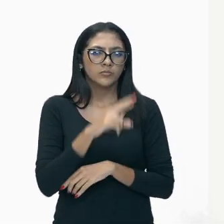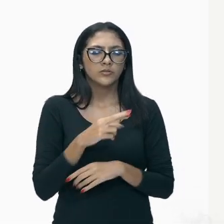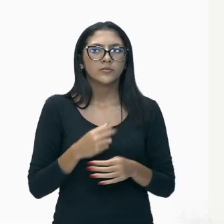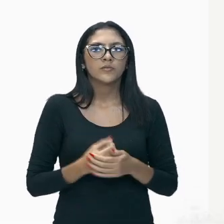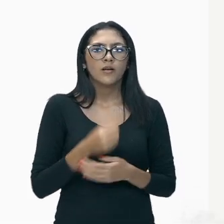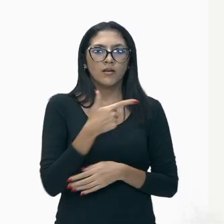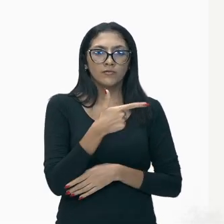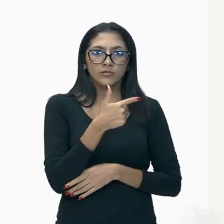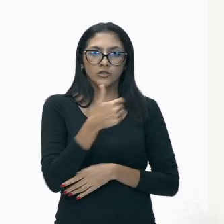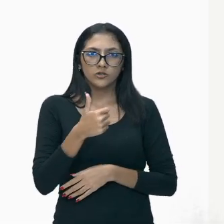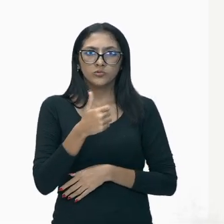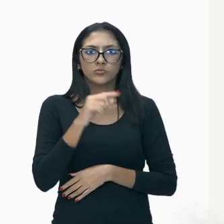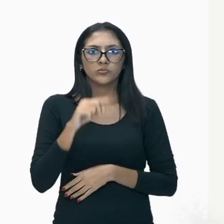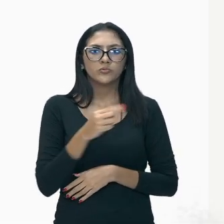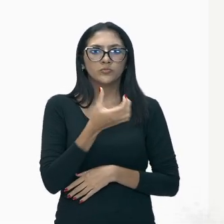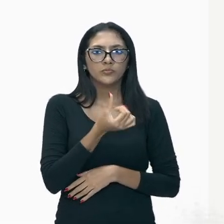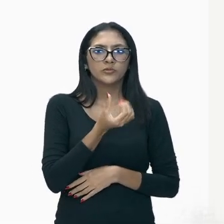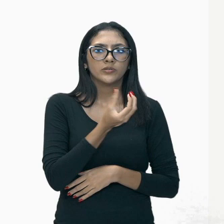a